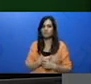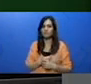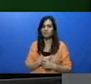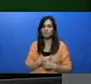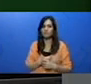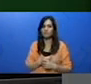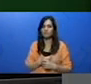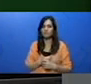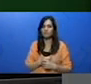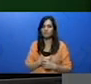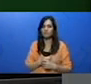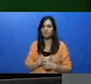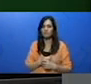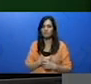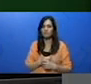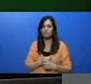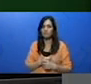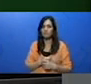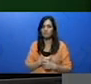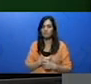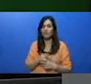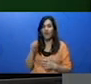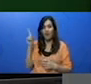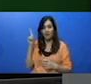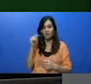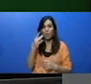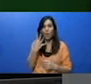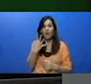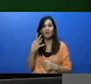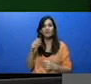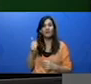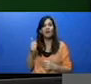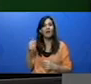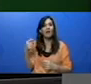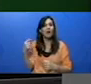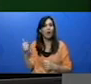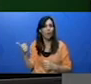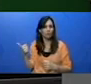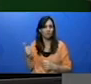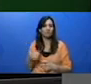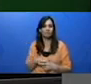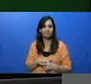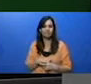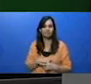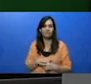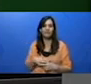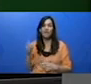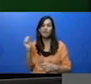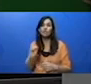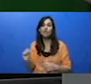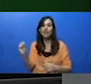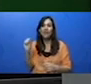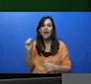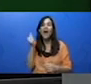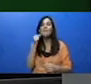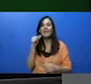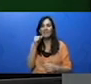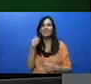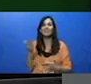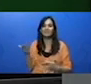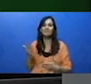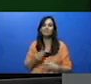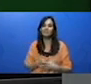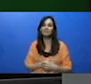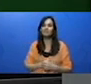sendo 211, mas aqui passa a ser 411. E quem vai circular? A Maria, porque